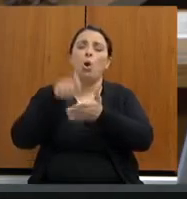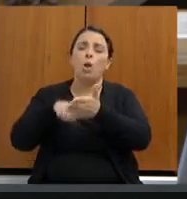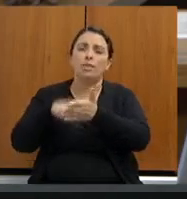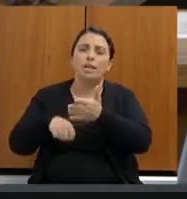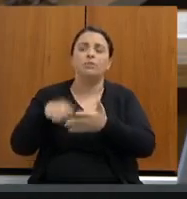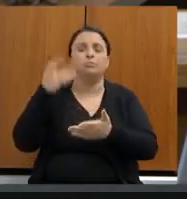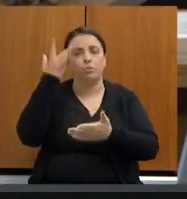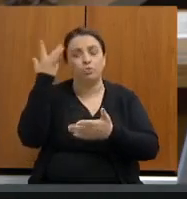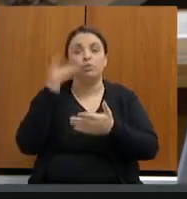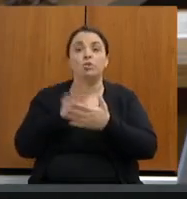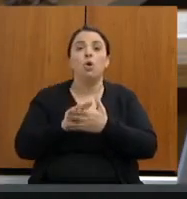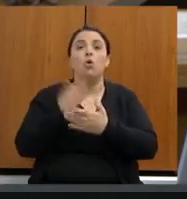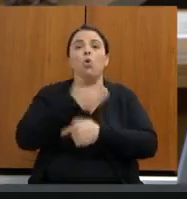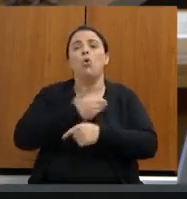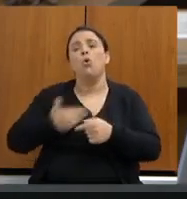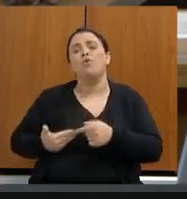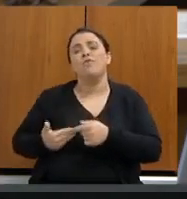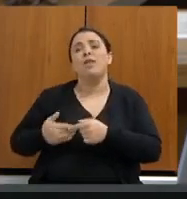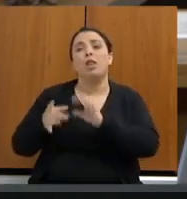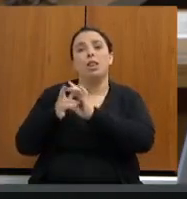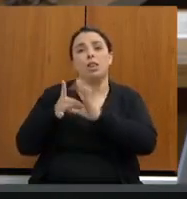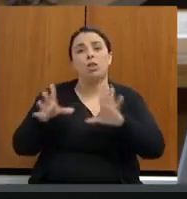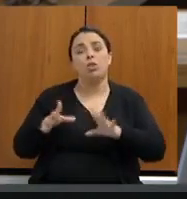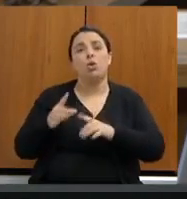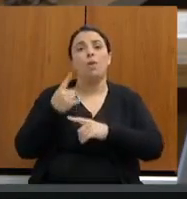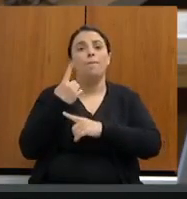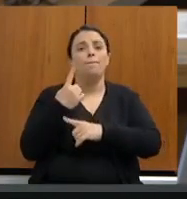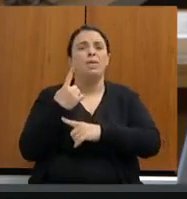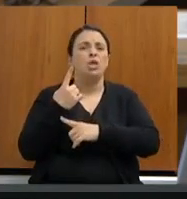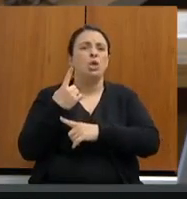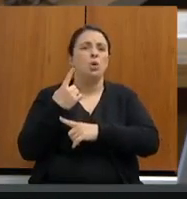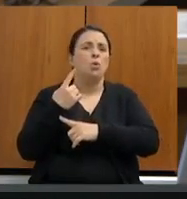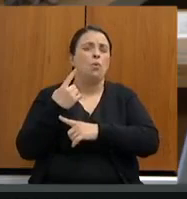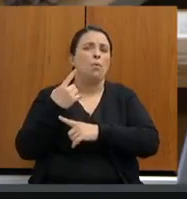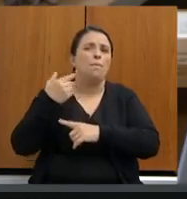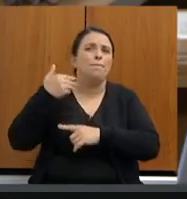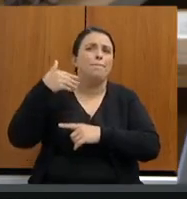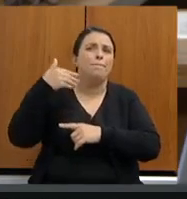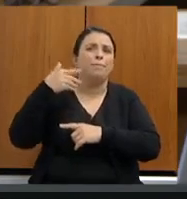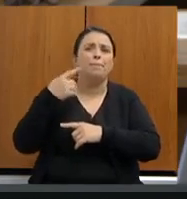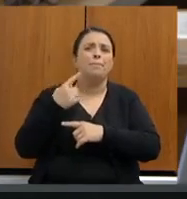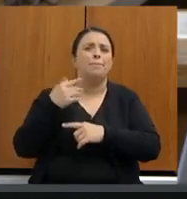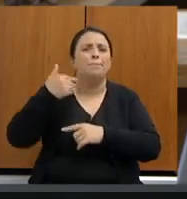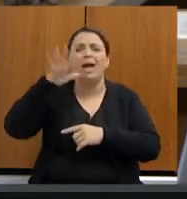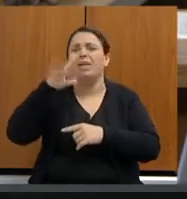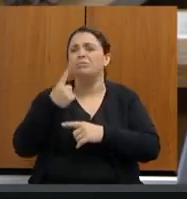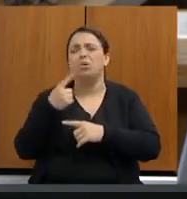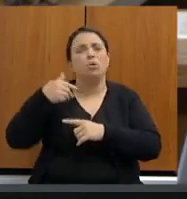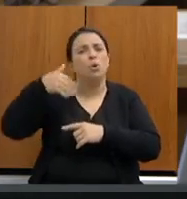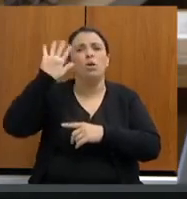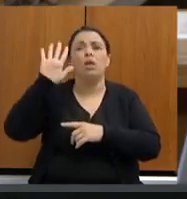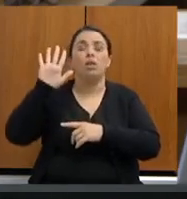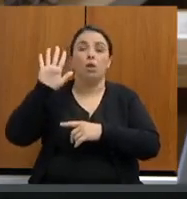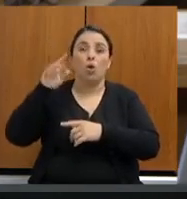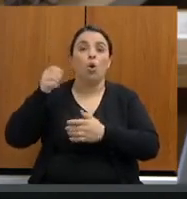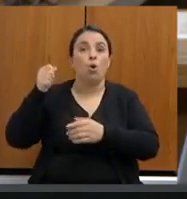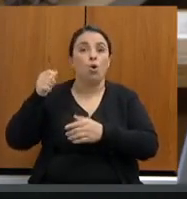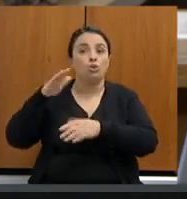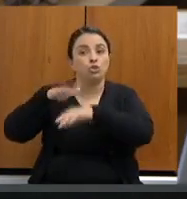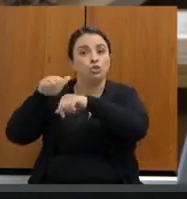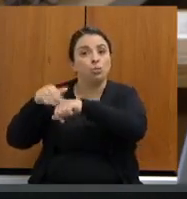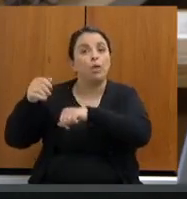1836 novos cargos agora mais 1000 887 e nós temos uma